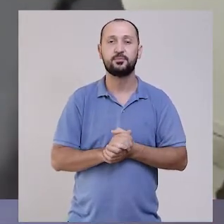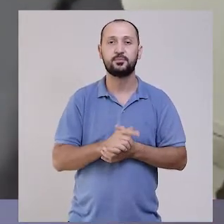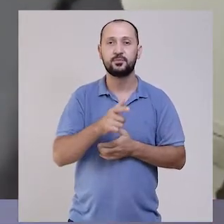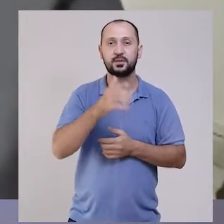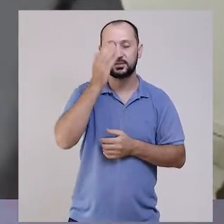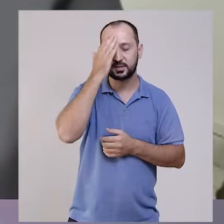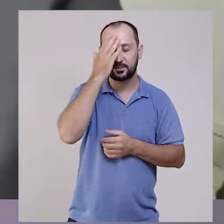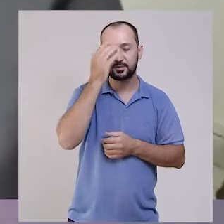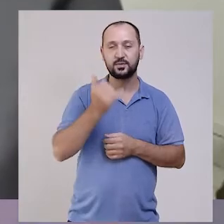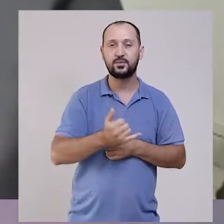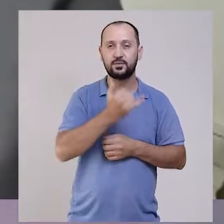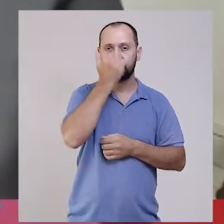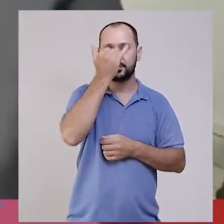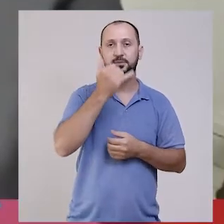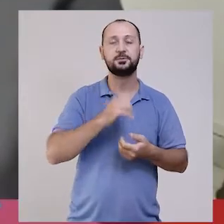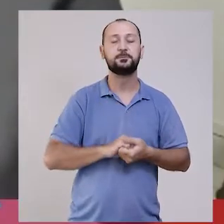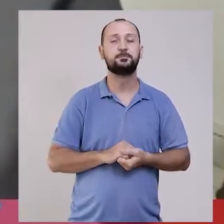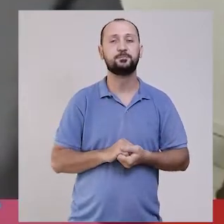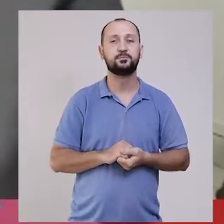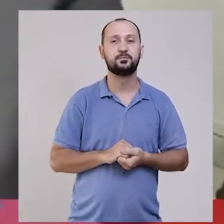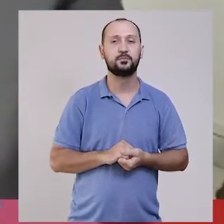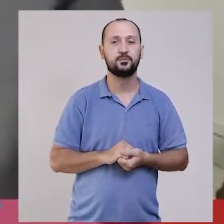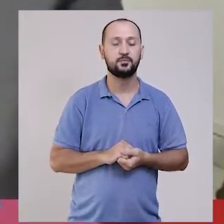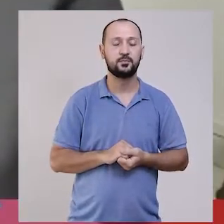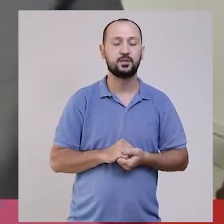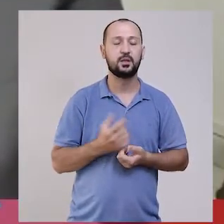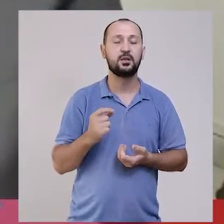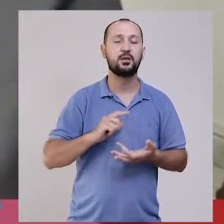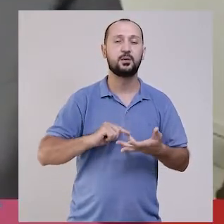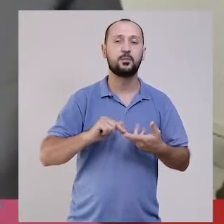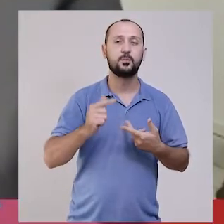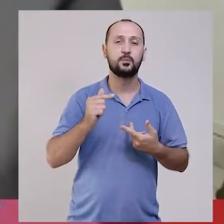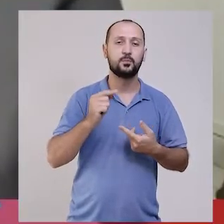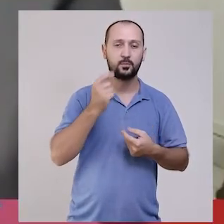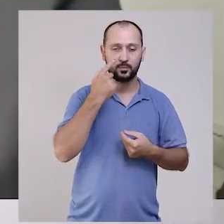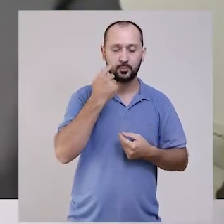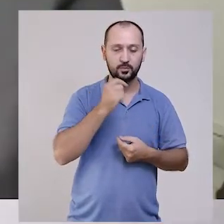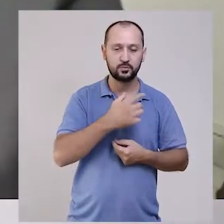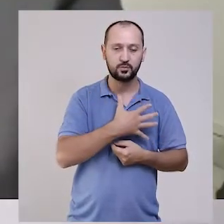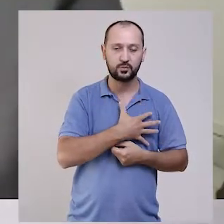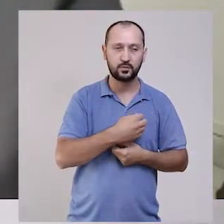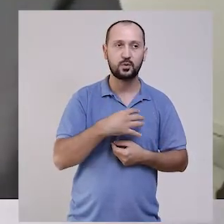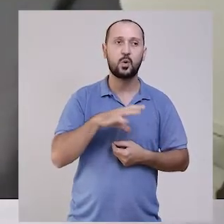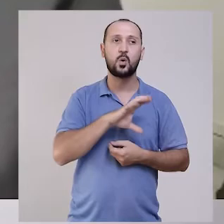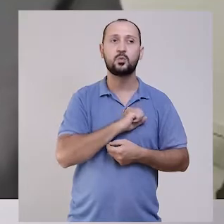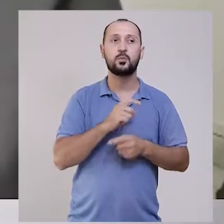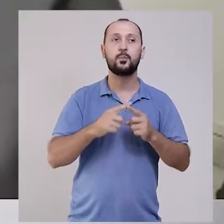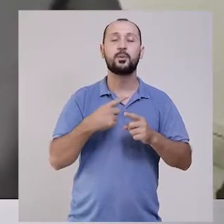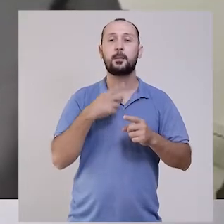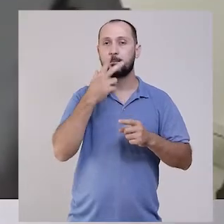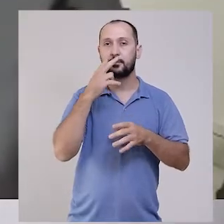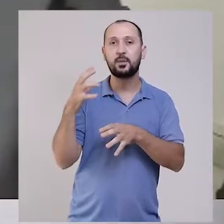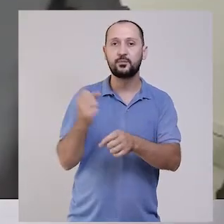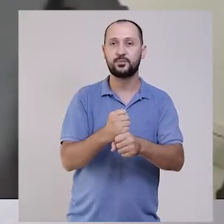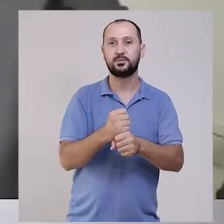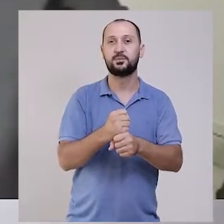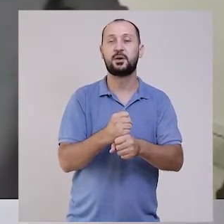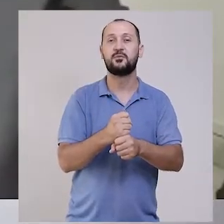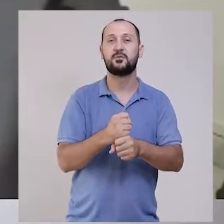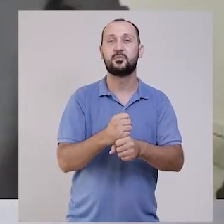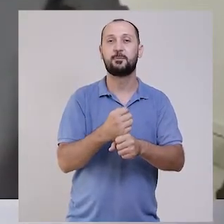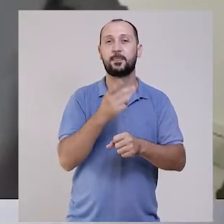infelizmente, tem muitos filhos que gostaram, que lavaram as mãos. Isso é triste, mas existe.